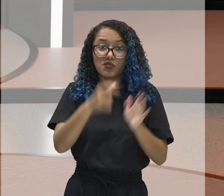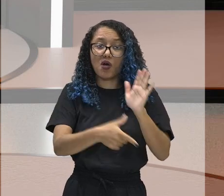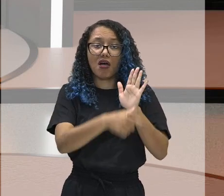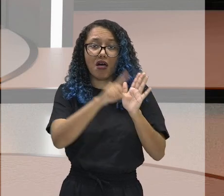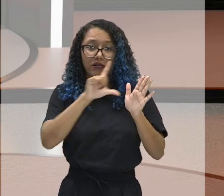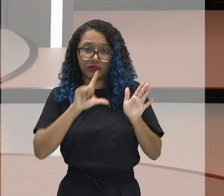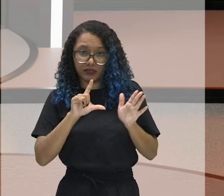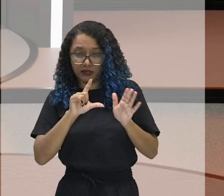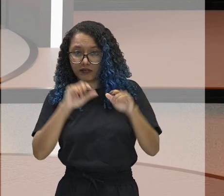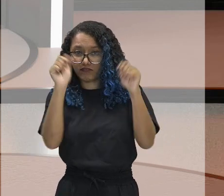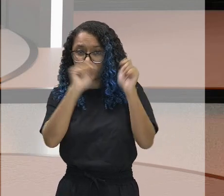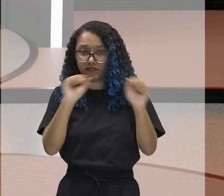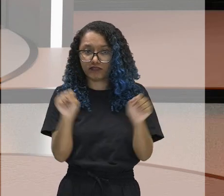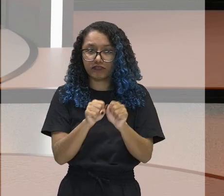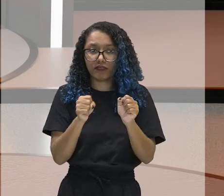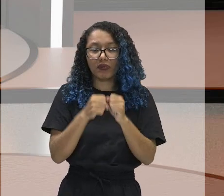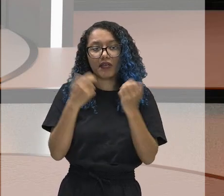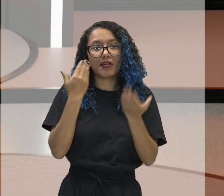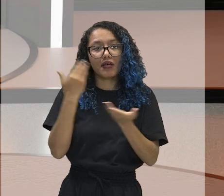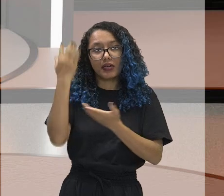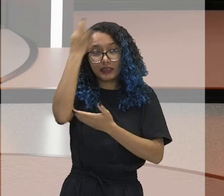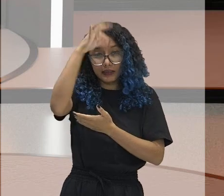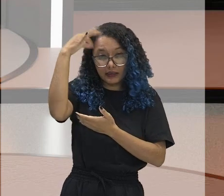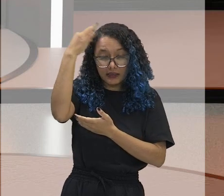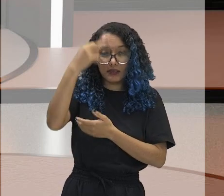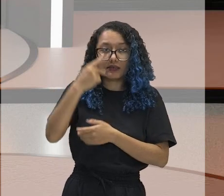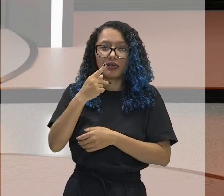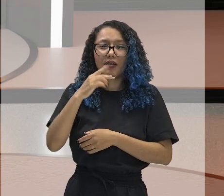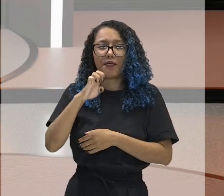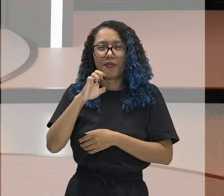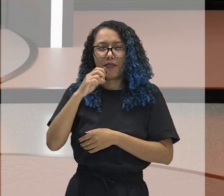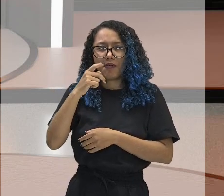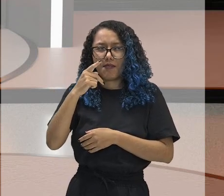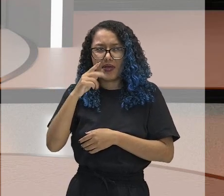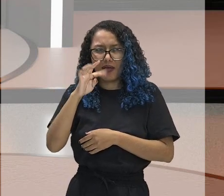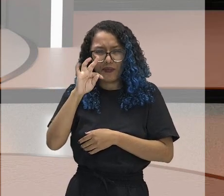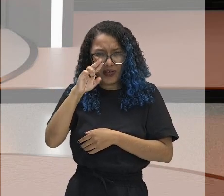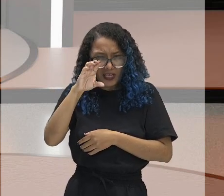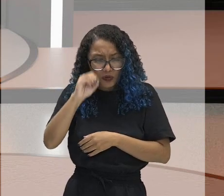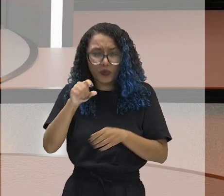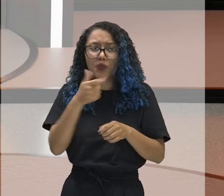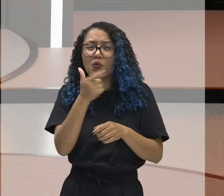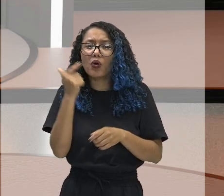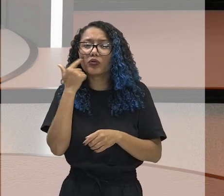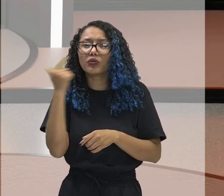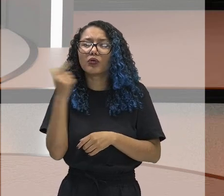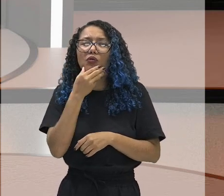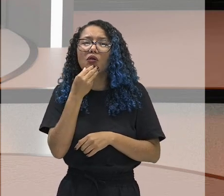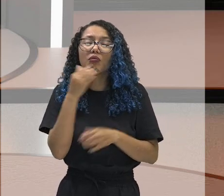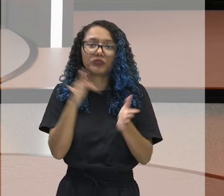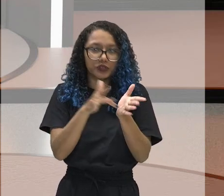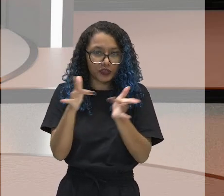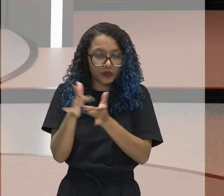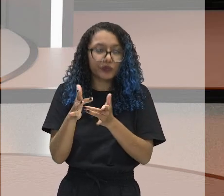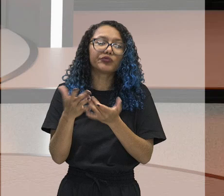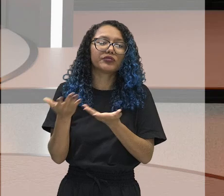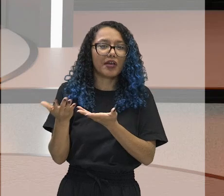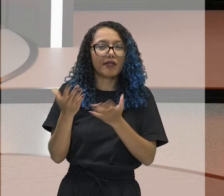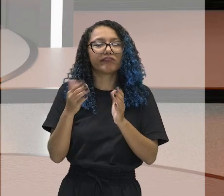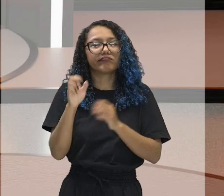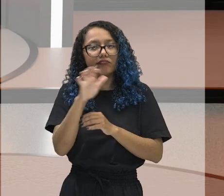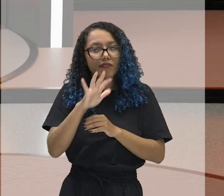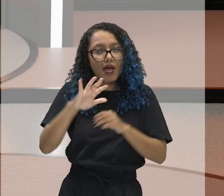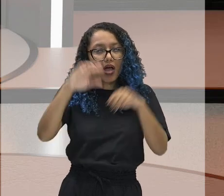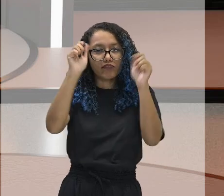é Nossa Senhora do Perpétuo Socorro, próprio Jesus Cristo aqui na ponta, que são imagens bizantinas que